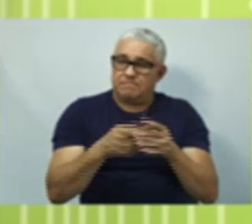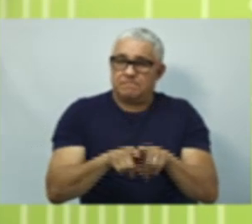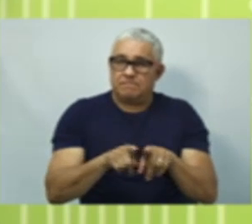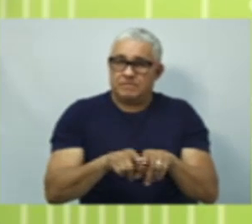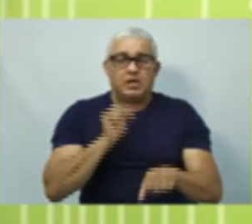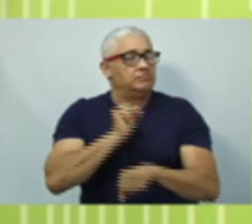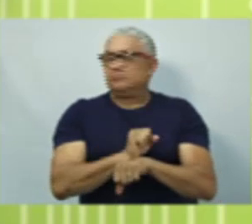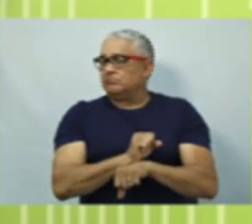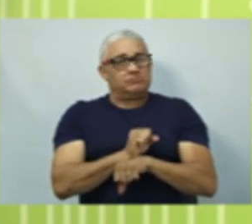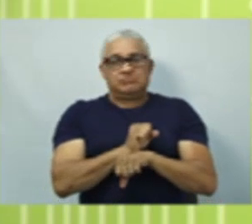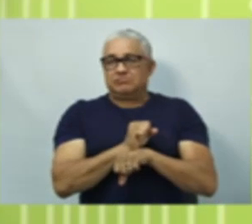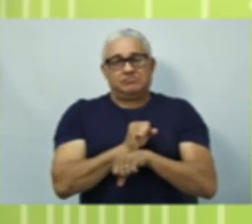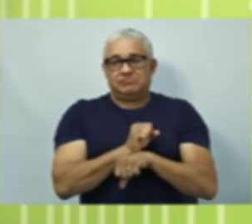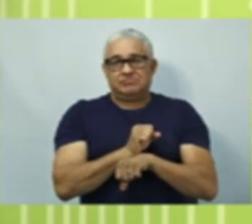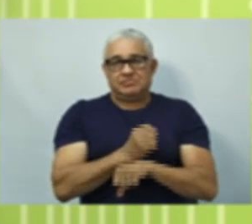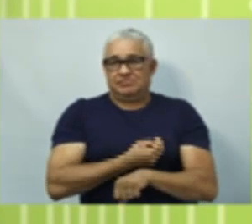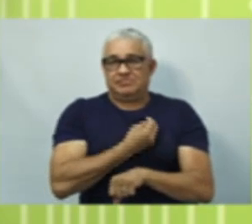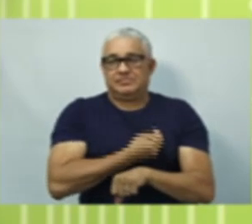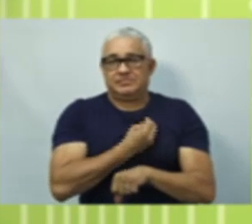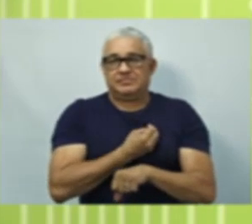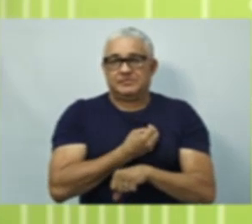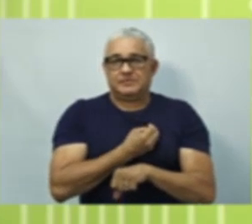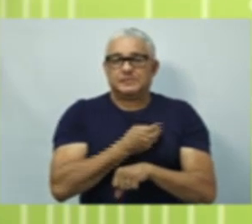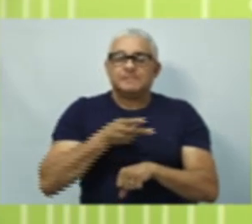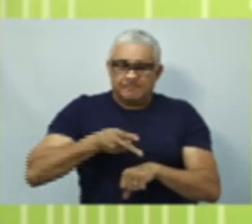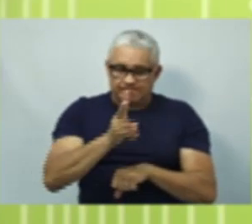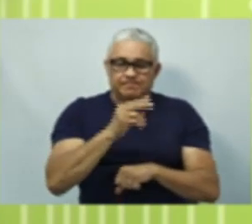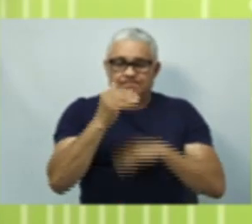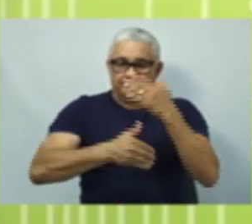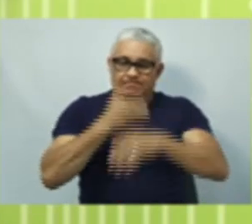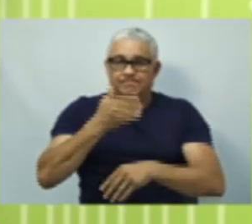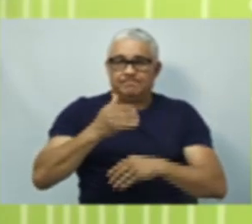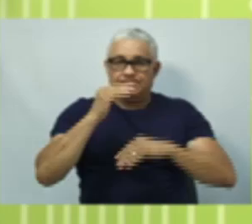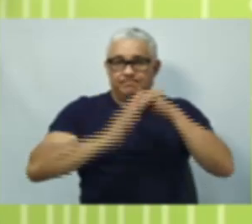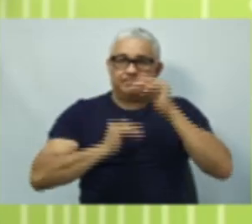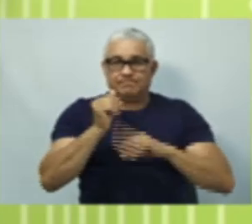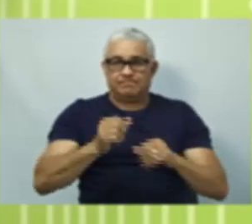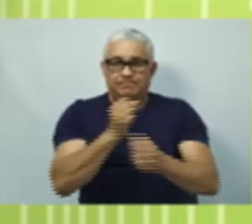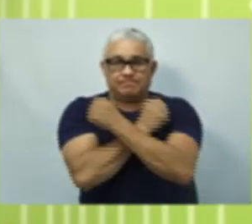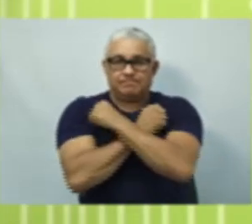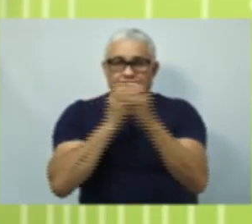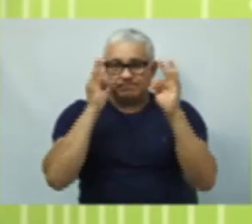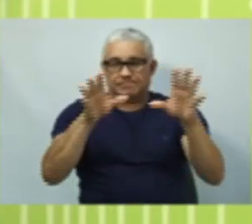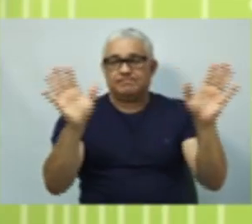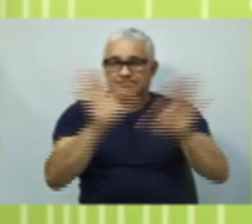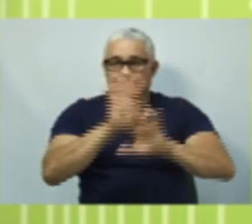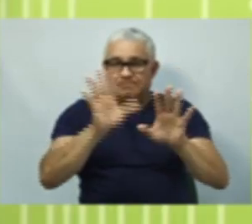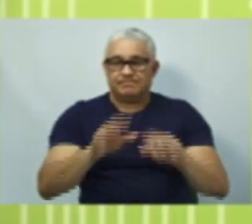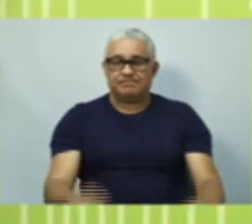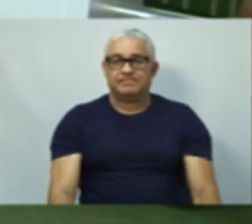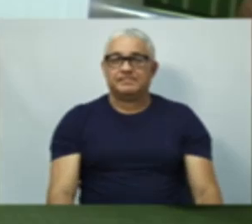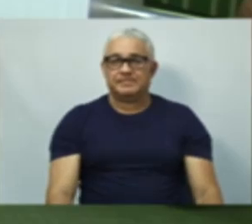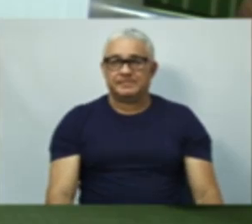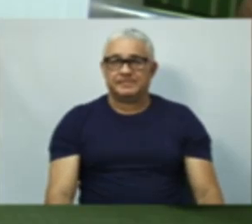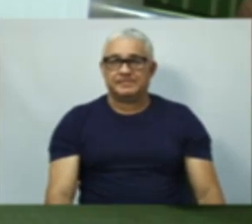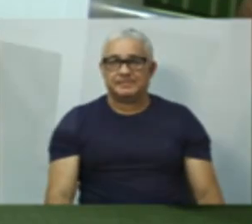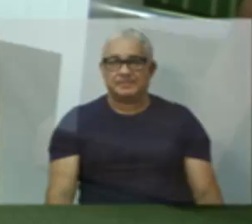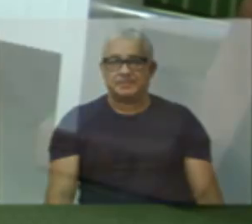se acomode com a situação que você está, busque sempre o crescimento profissional. Um abraço a todos, até uma próxima.